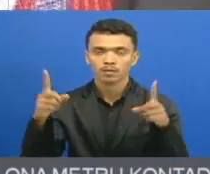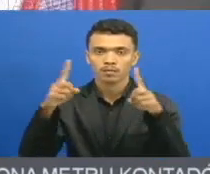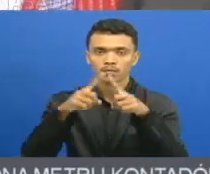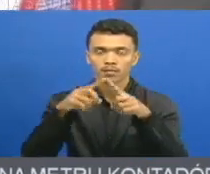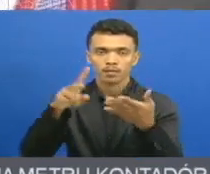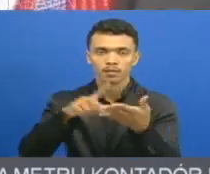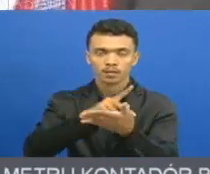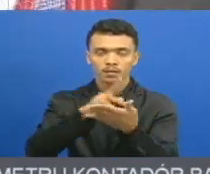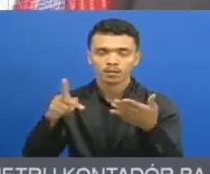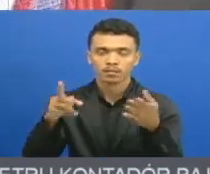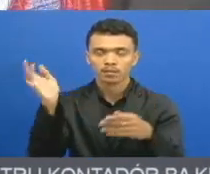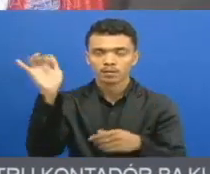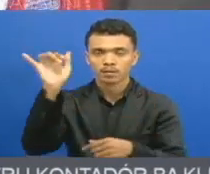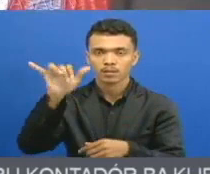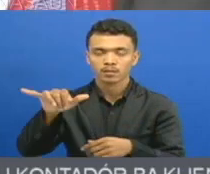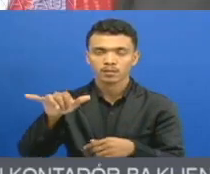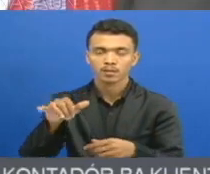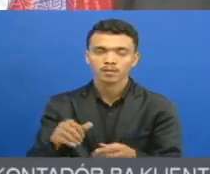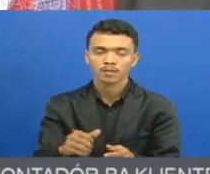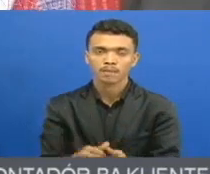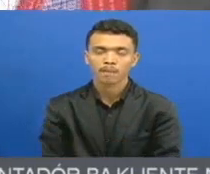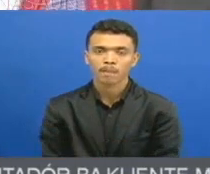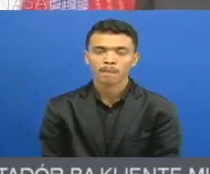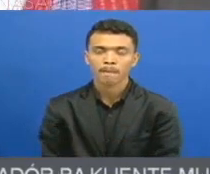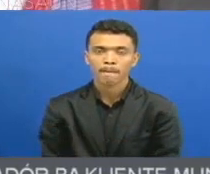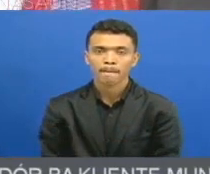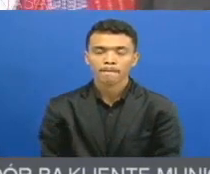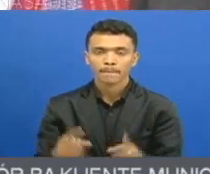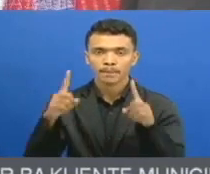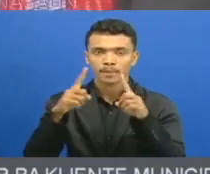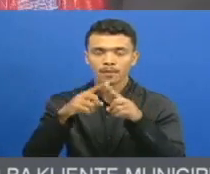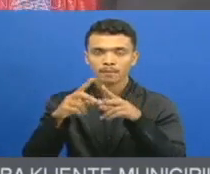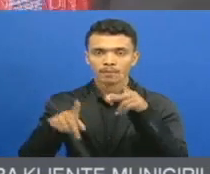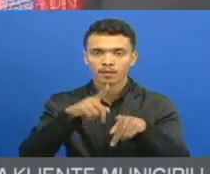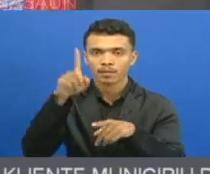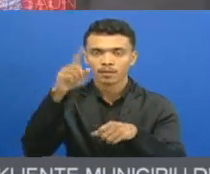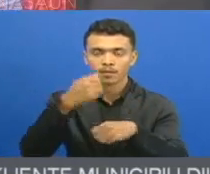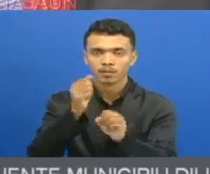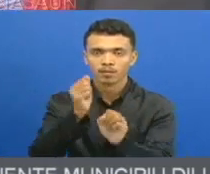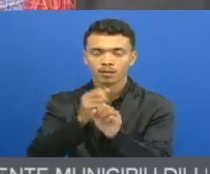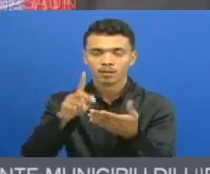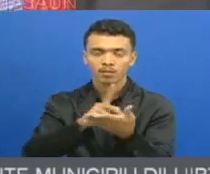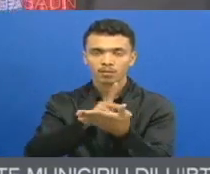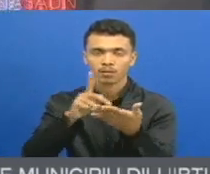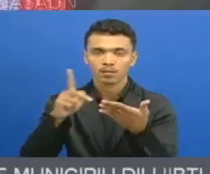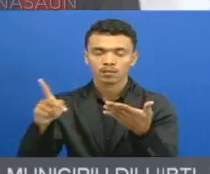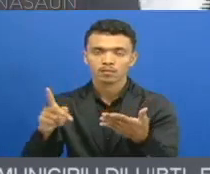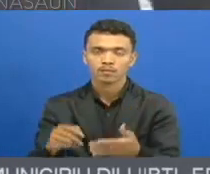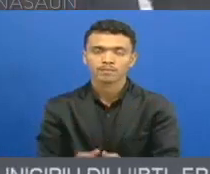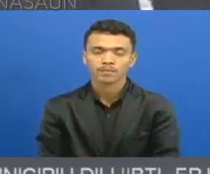crime organizado, Sira, para individuída a tocar o crime para criar a estabilidade da nação do